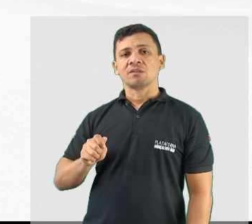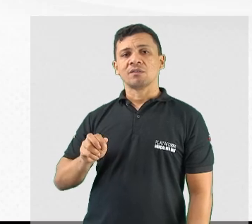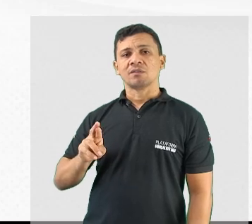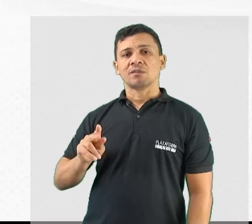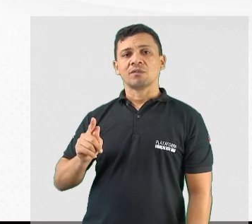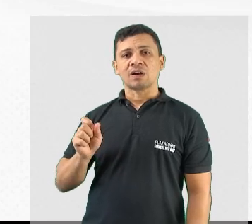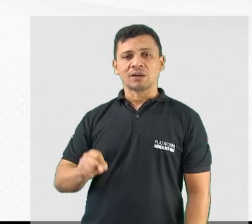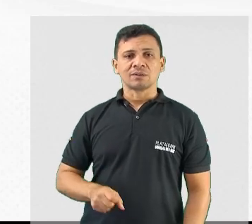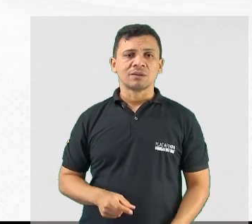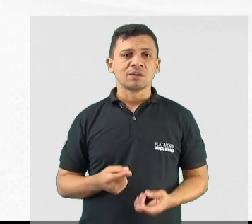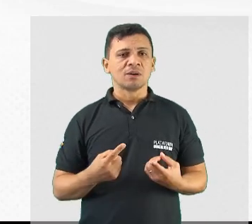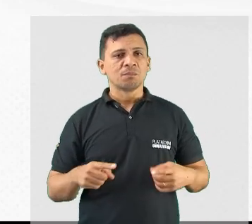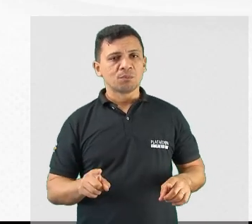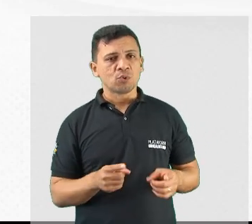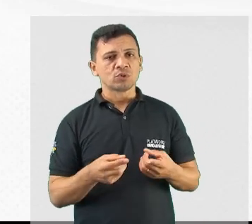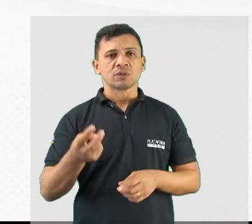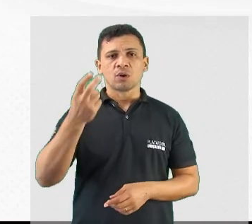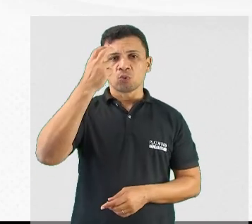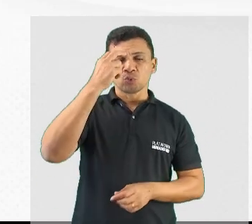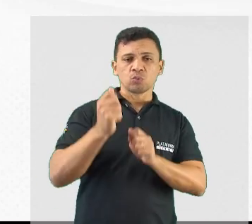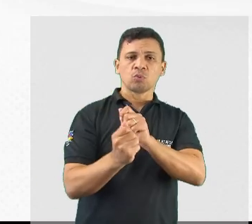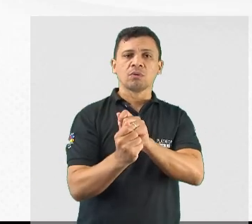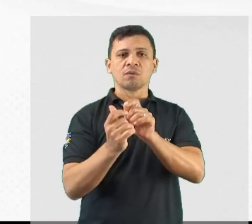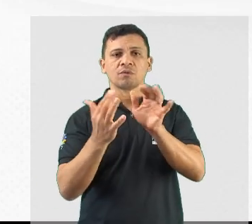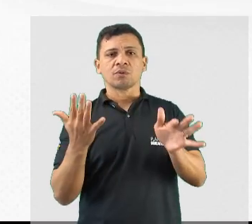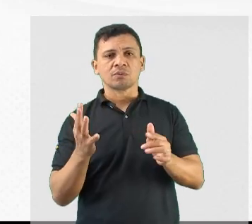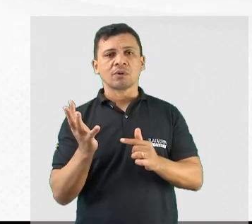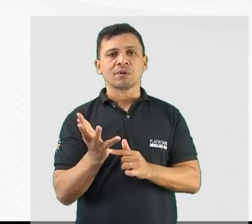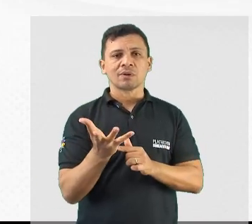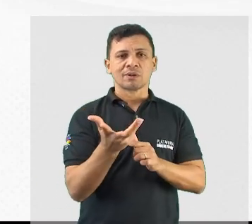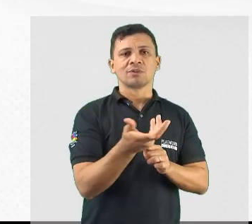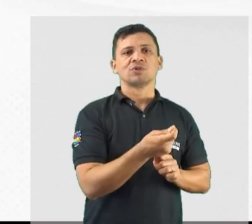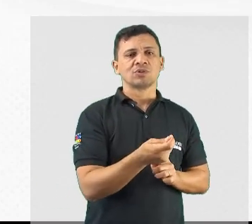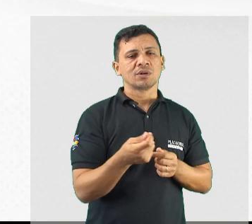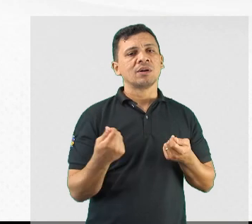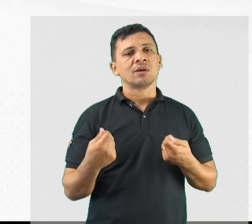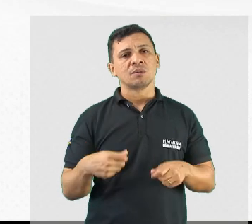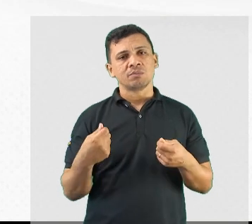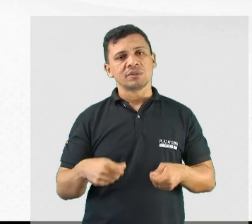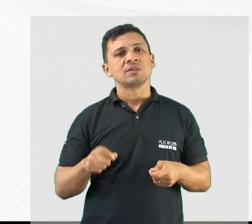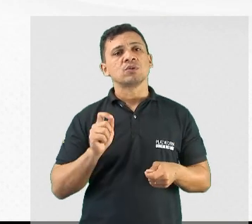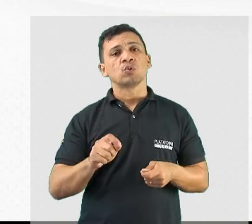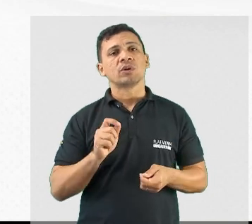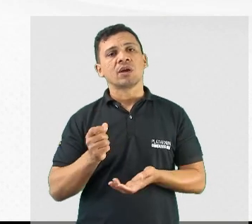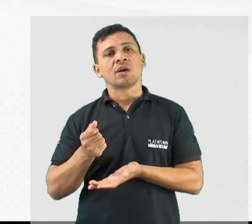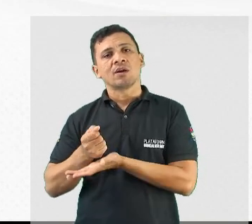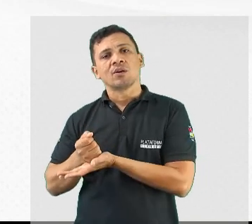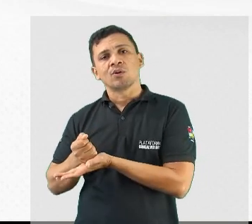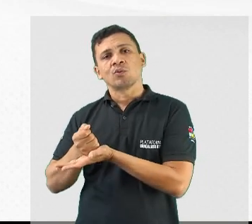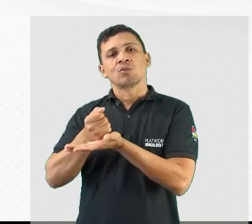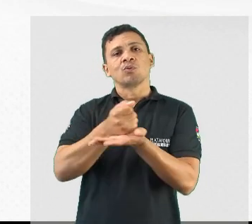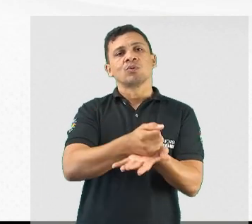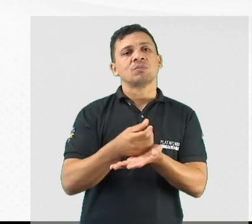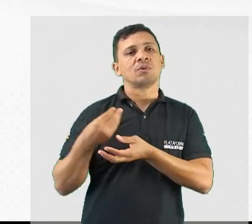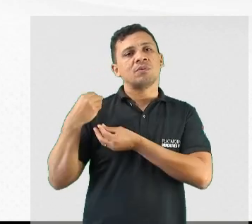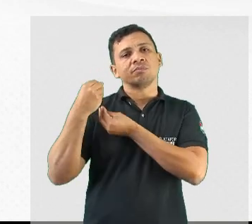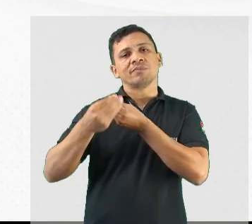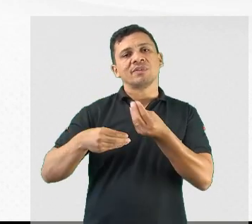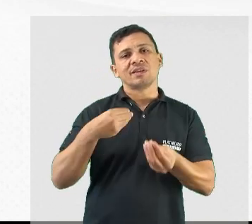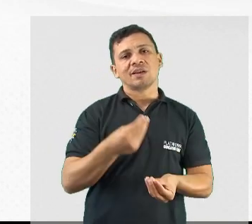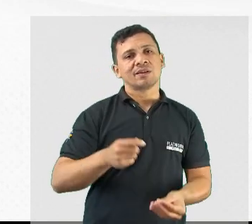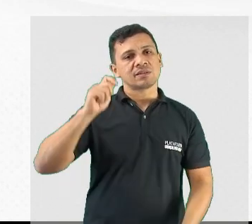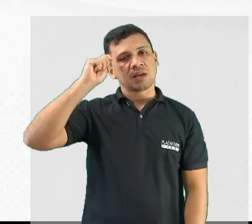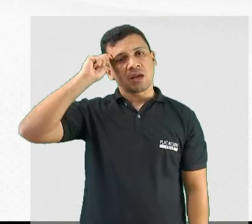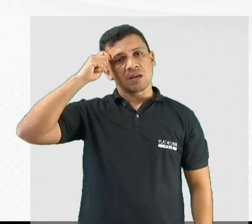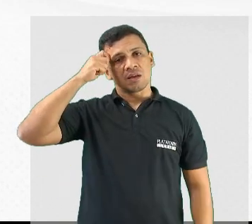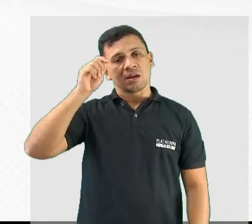de manifestações culturais, folclóricas e artísticas, não dá para deixar de falar sobre a contribuição, né, da herança africana.